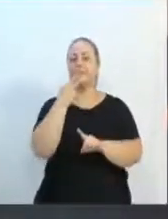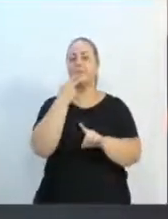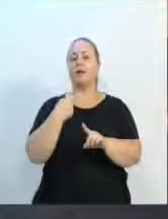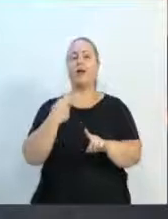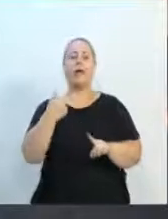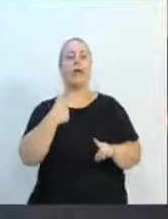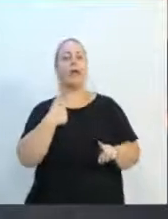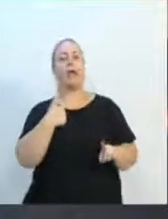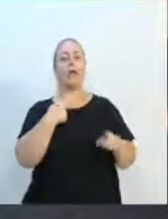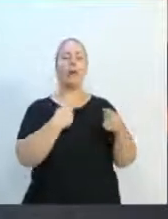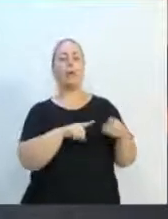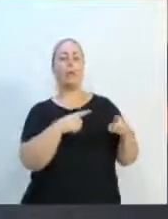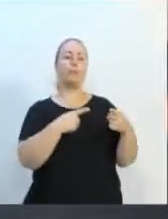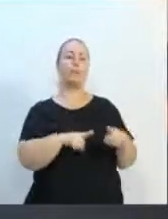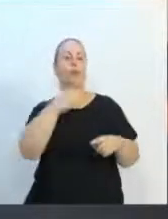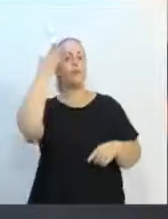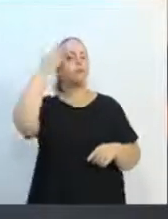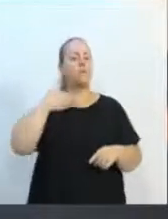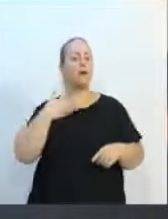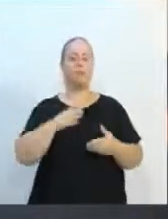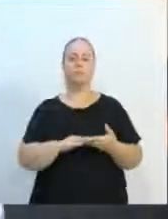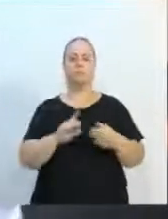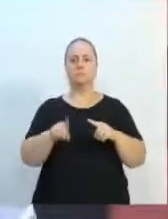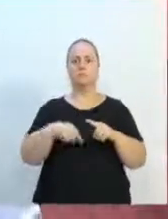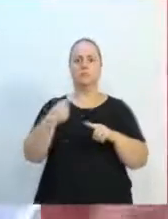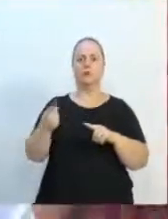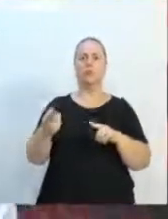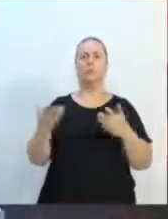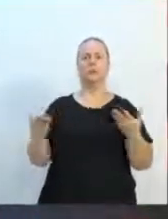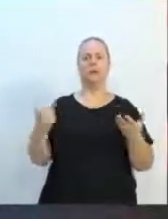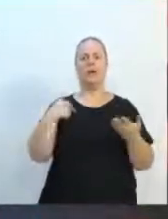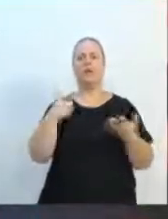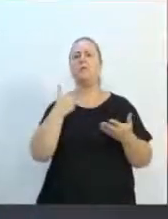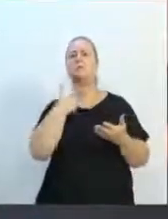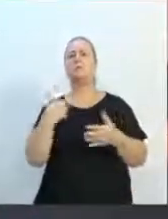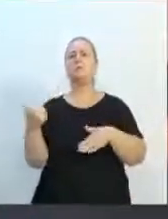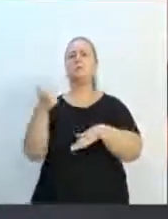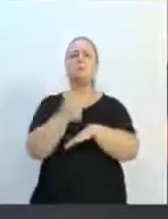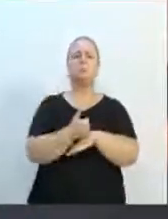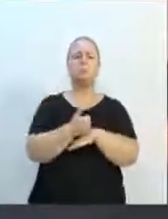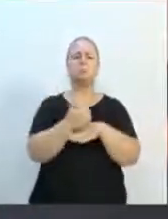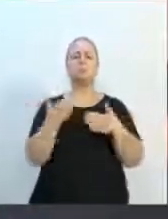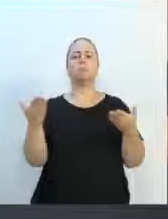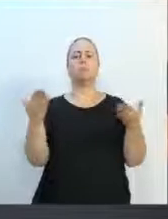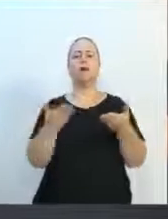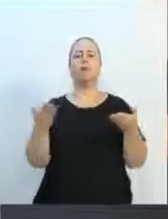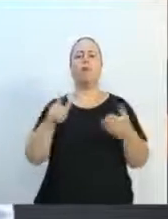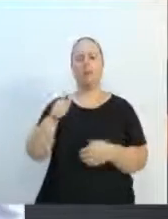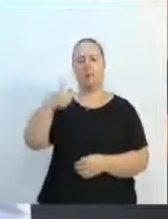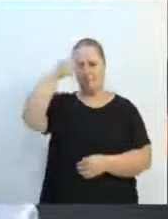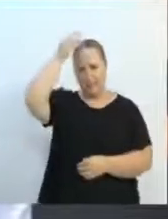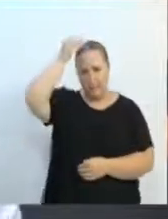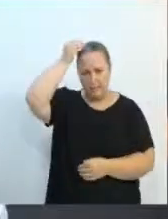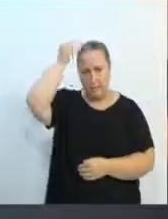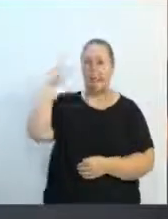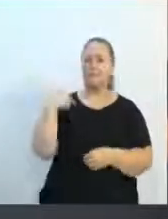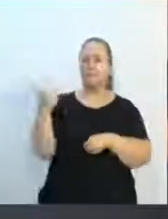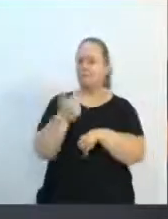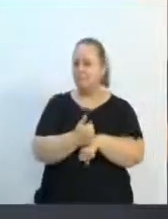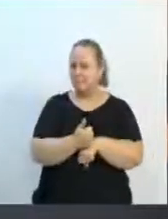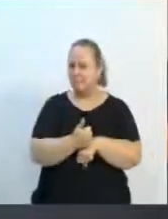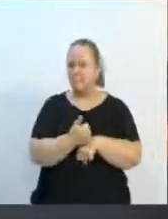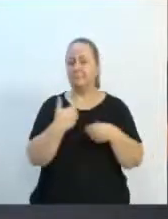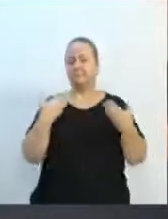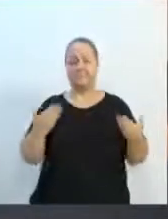com a secretária Patrícia. Depois falaram que eu queria o lugar dela. Agora vão dizer que eu tenho implicância com o vereador Matias, que eu quero o lugar dele.